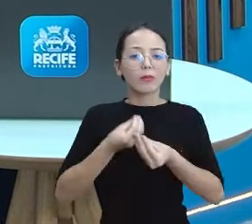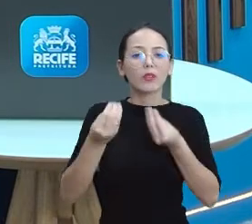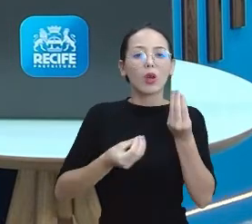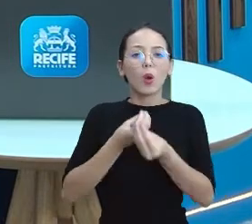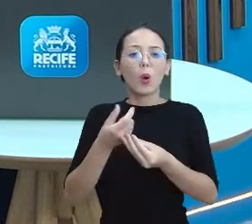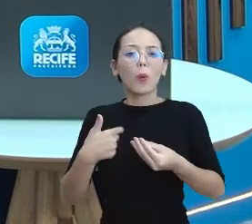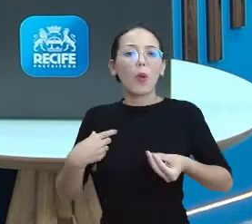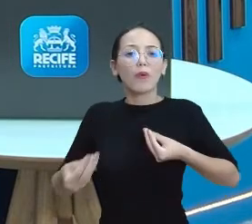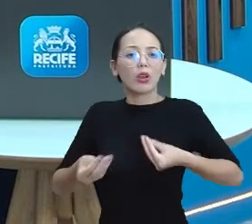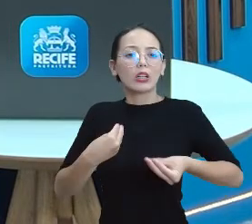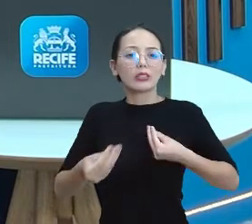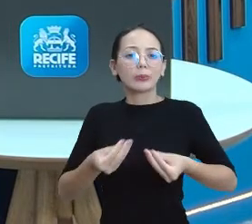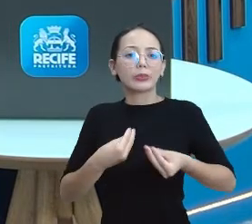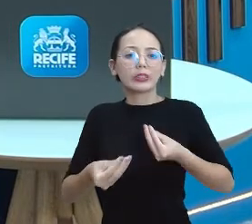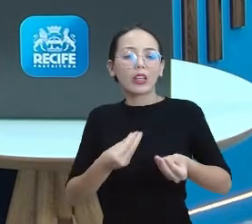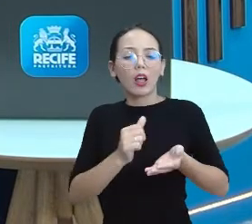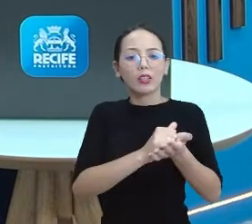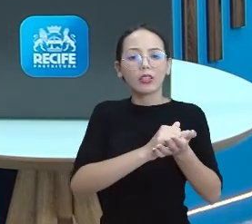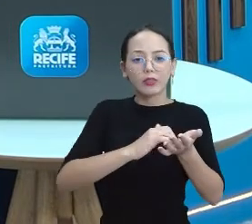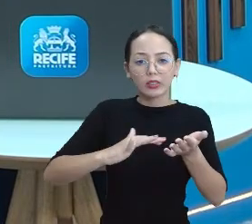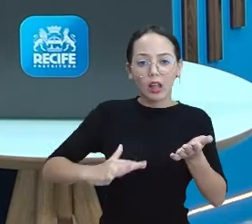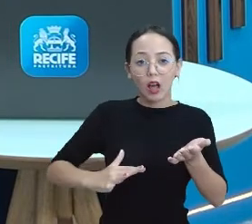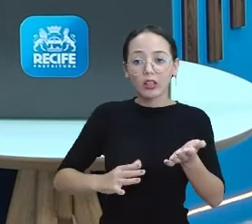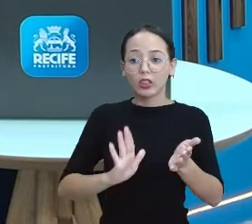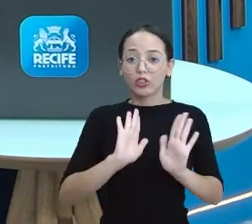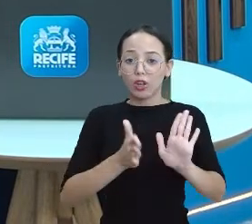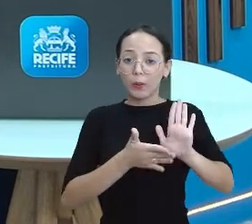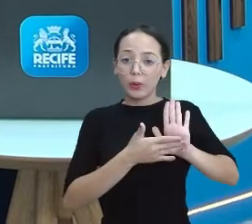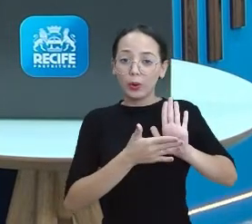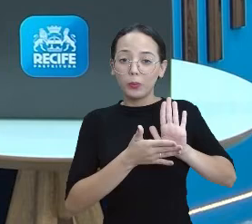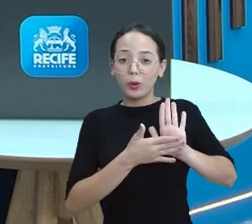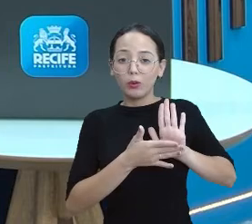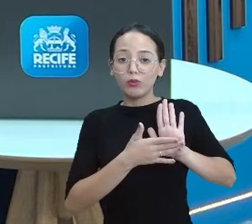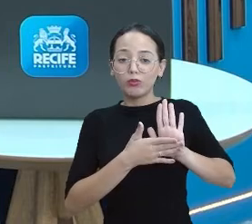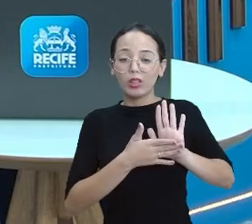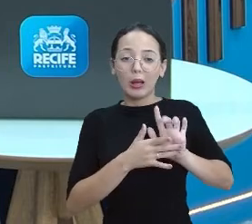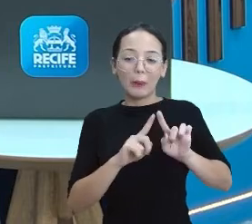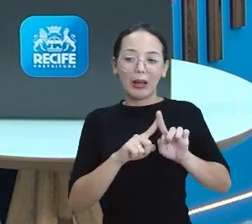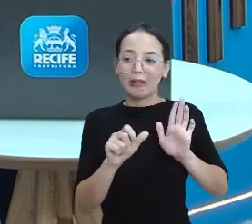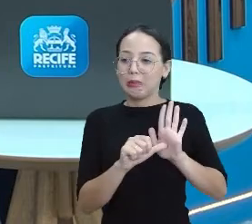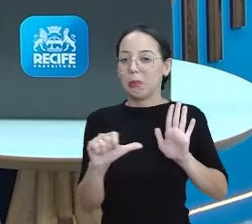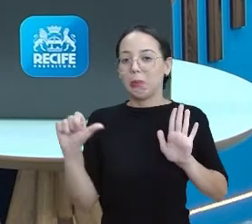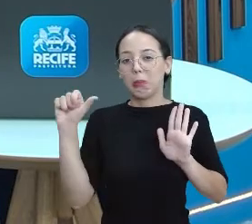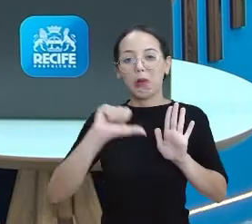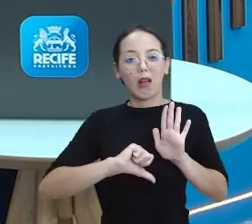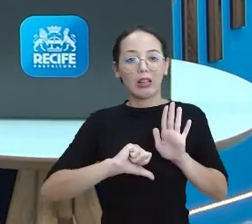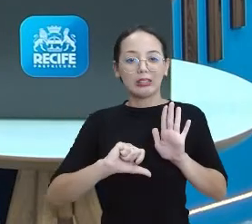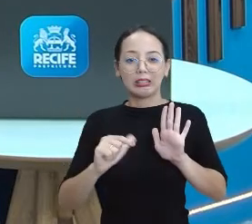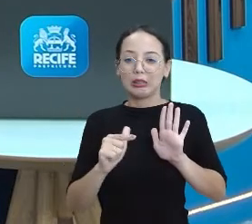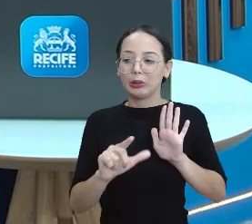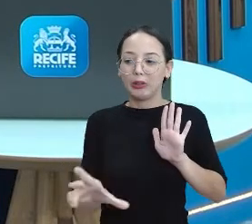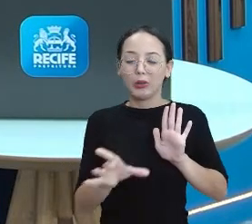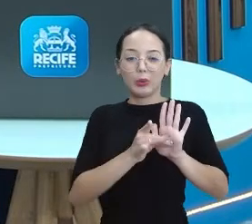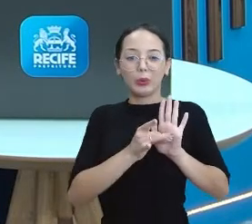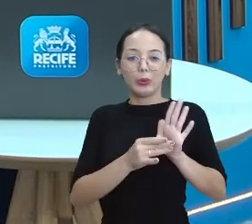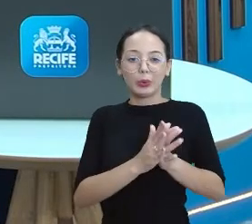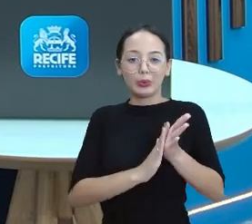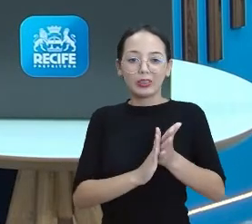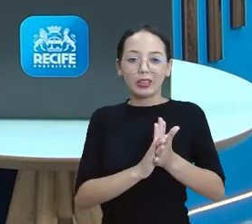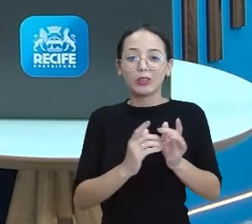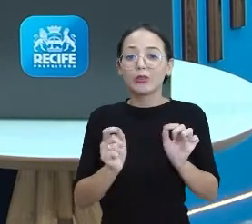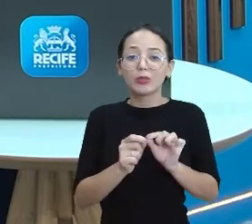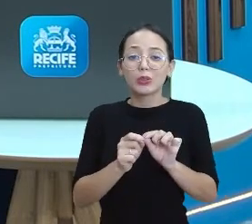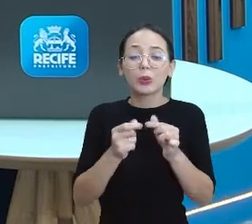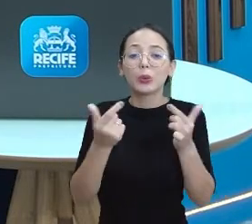vou flexibilizar uma atividade que foi proposta, não deu certo, não houve aquisição, e aí